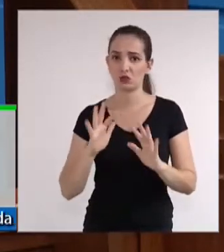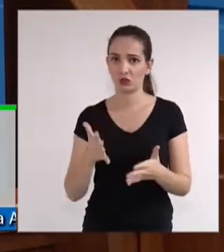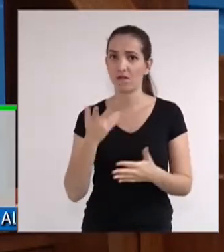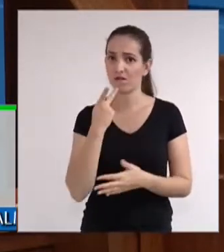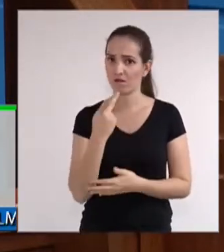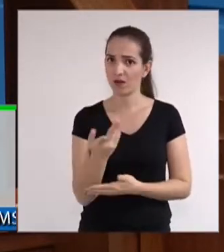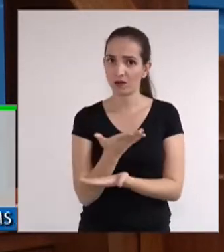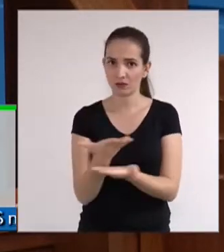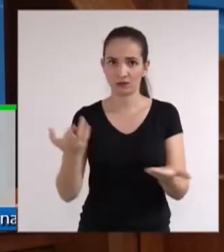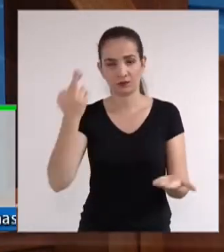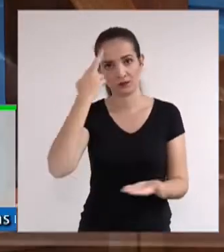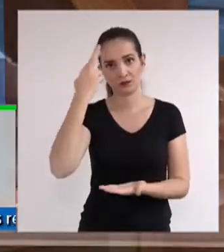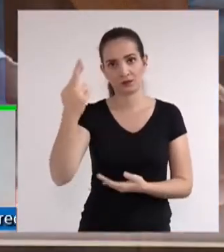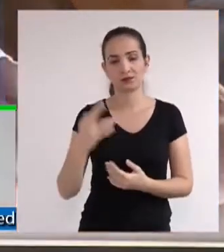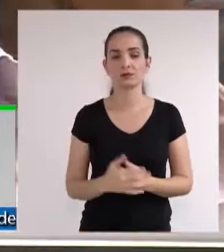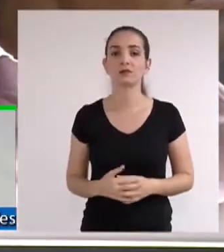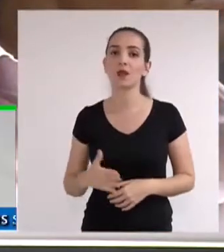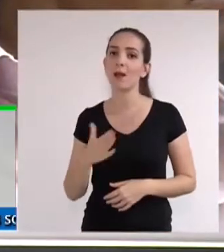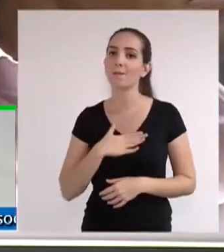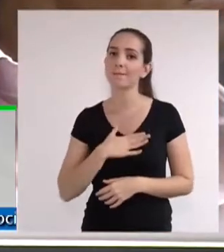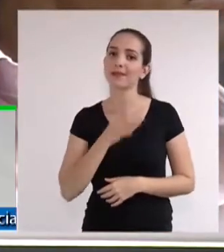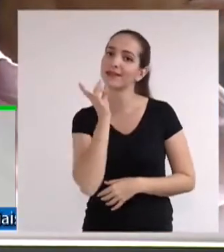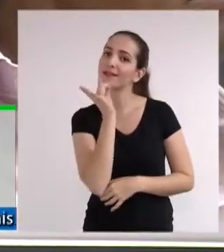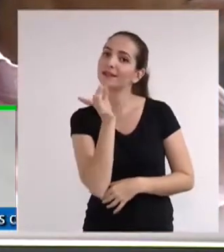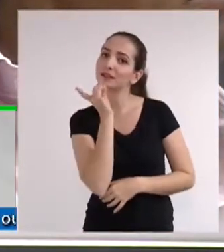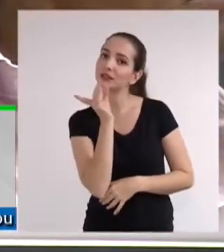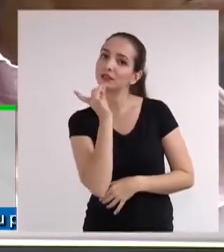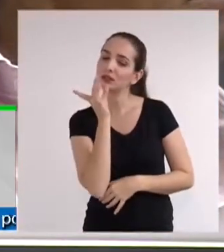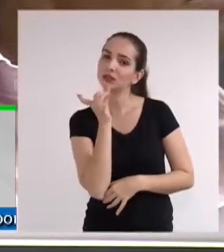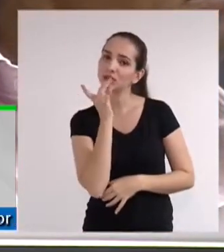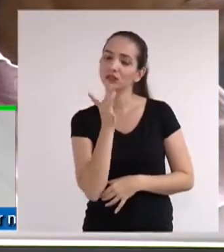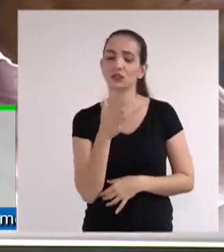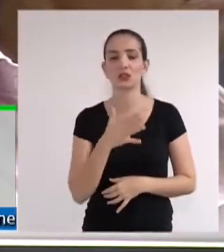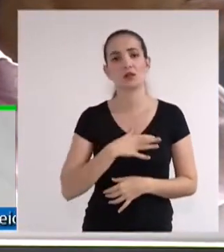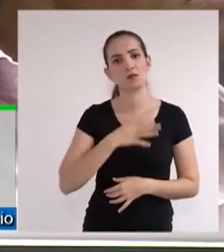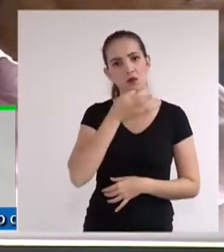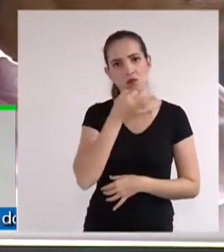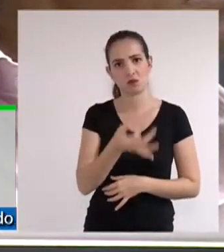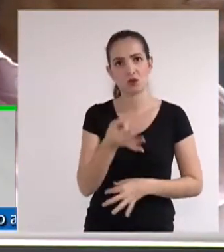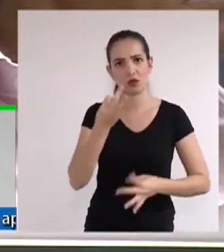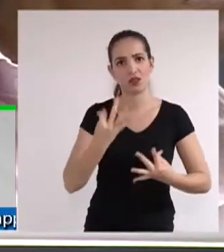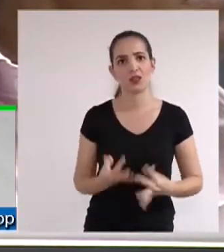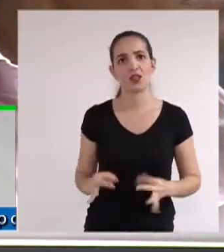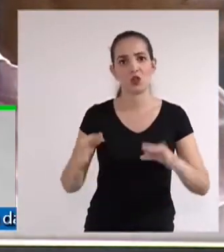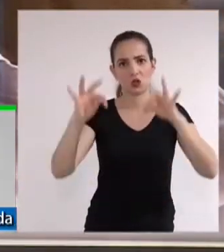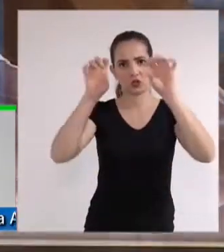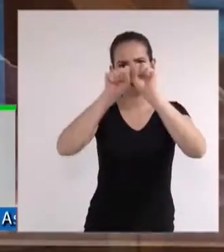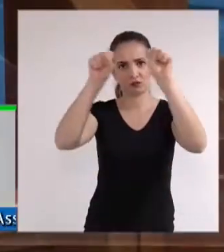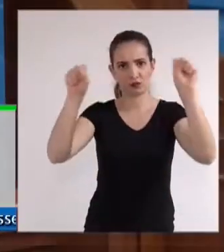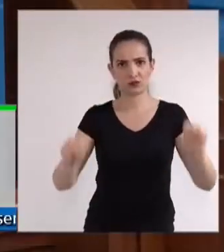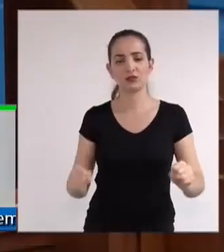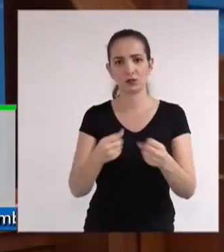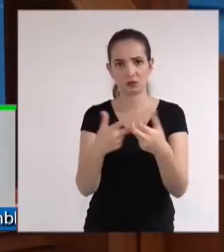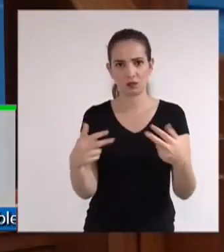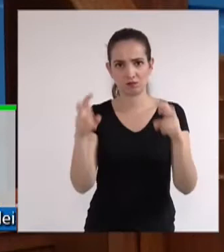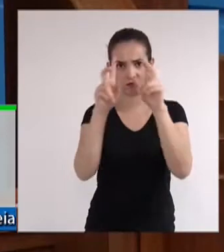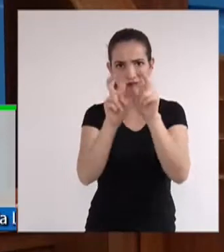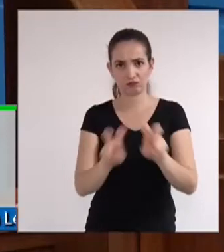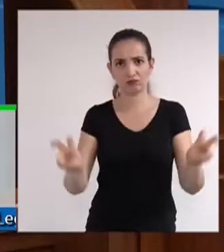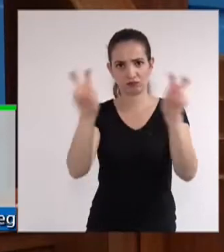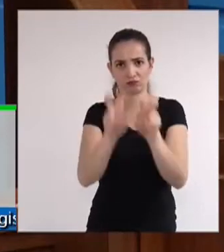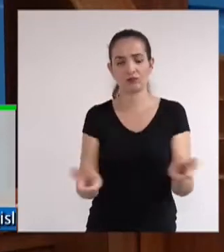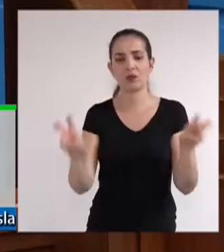senhores, a minha crítica, do ponto de vista da tecnologia da informação, é